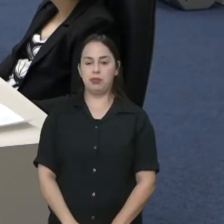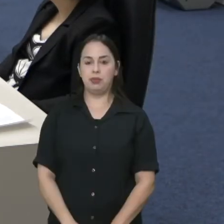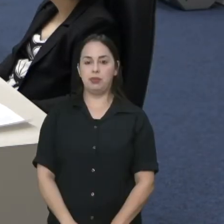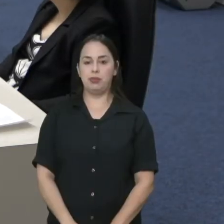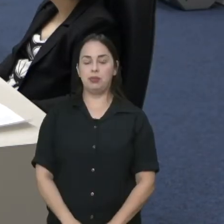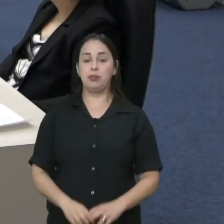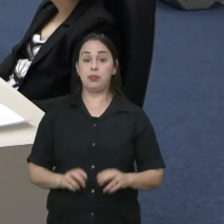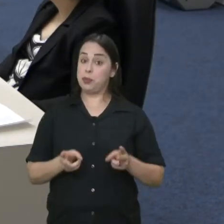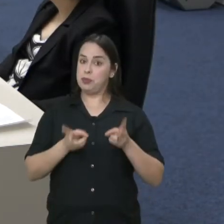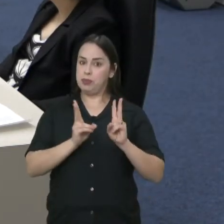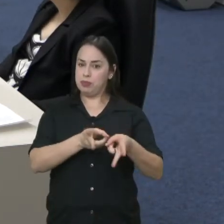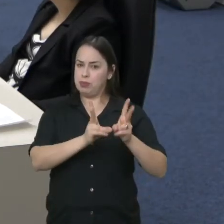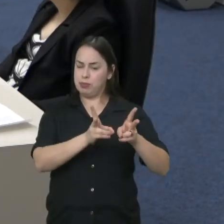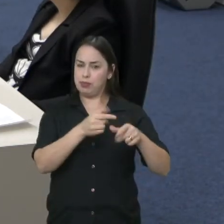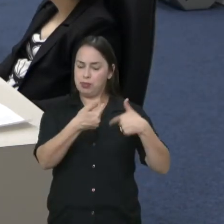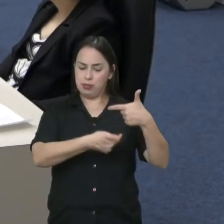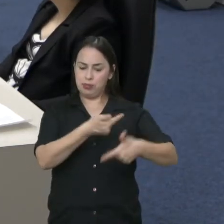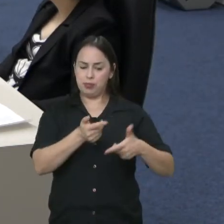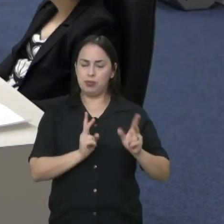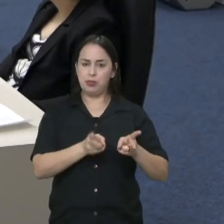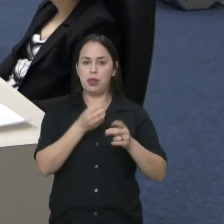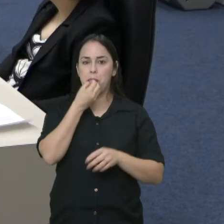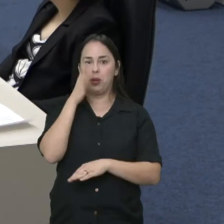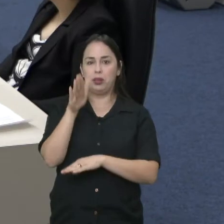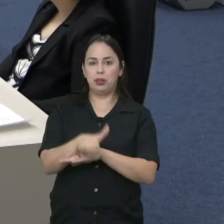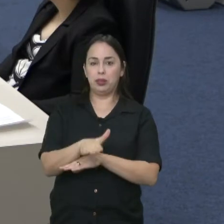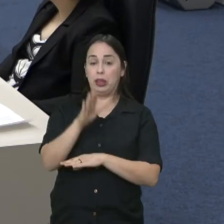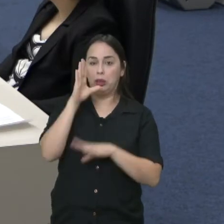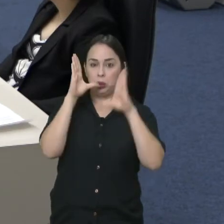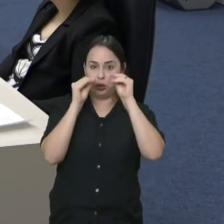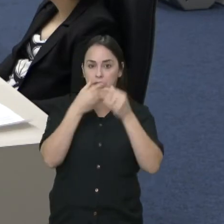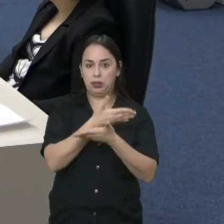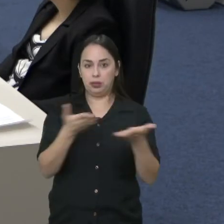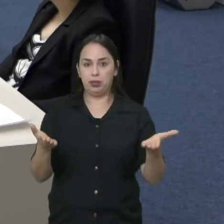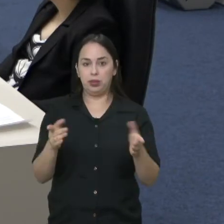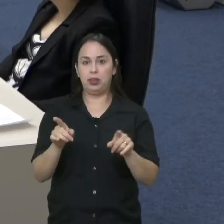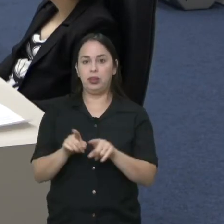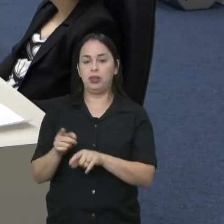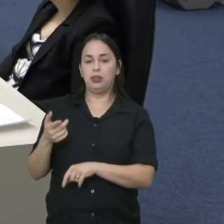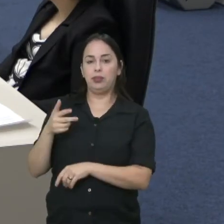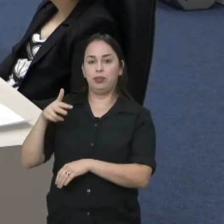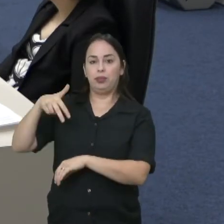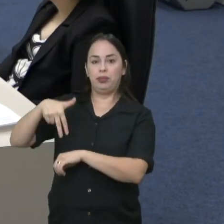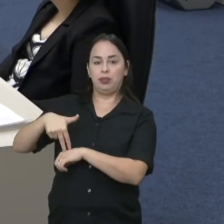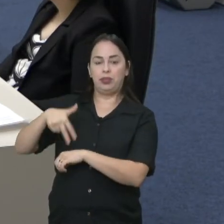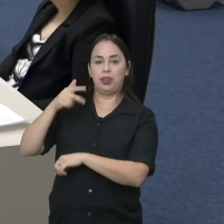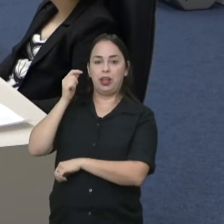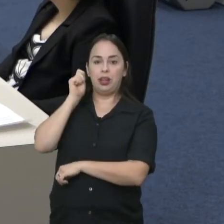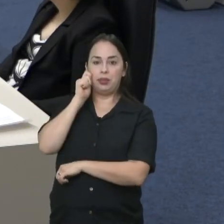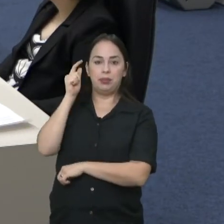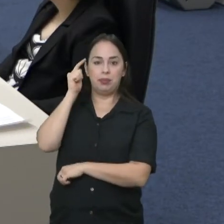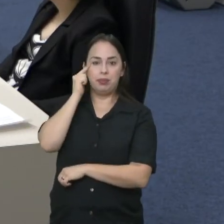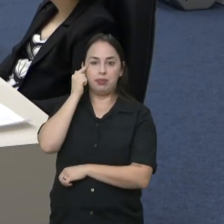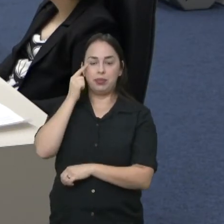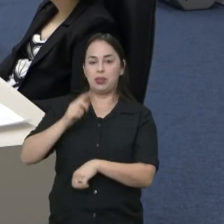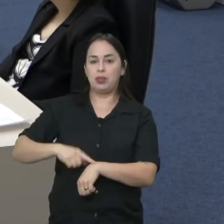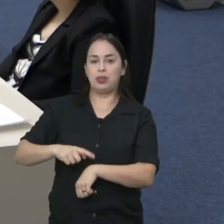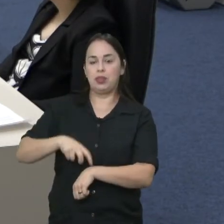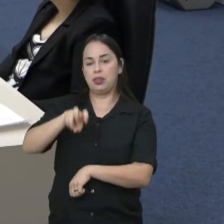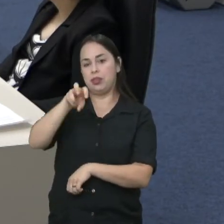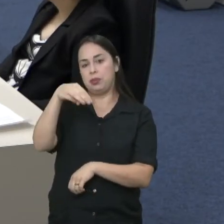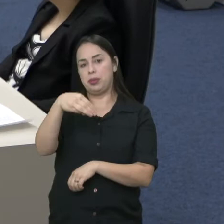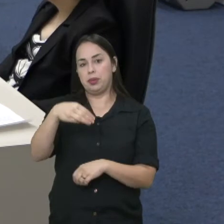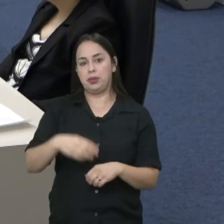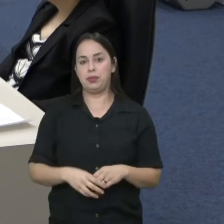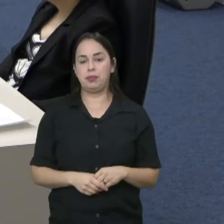Dando continuidade aos trabalhos, boa noite a todos. Próxima vereadora inscrita, vereadora Amélia Naomi, com tempo de 5